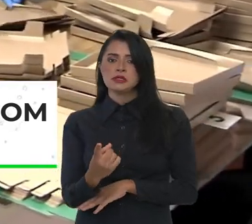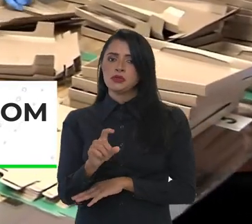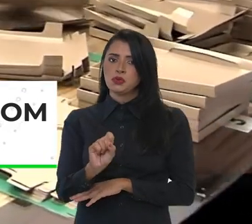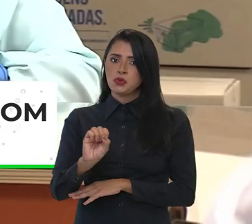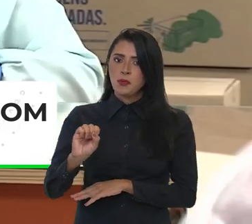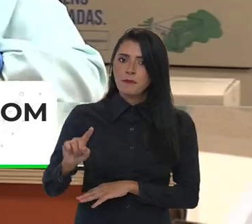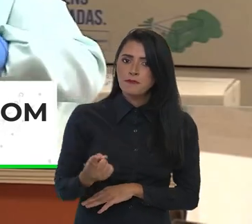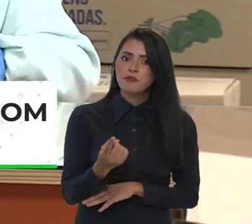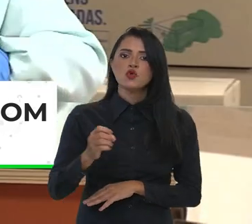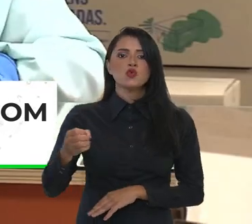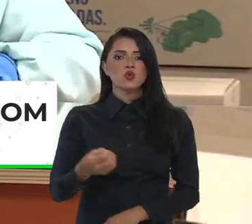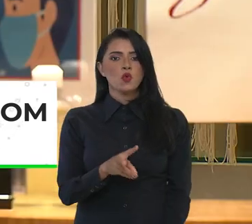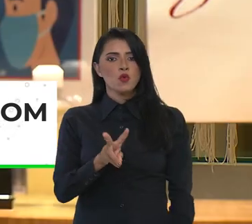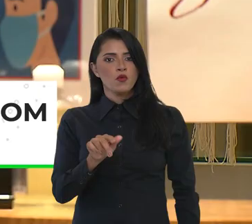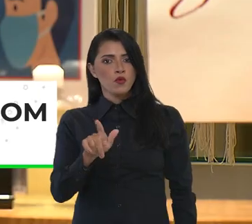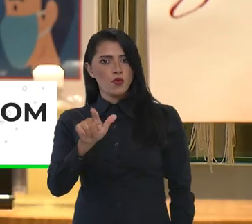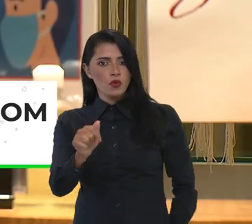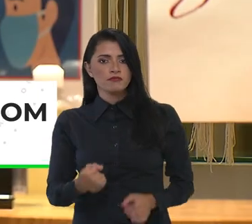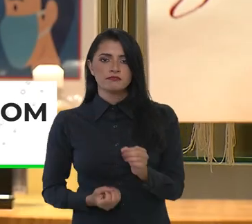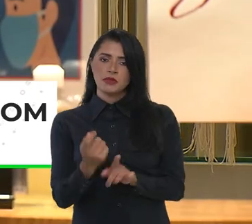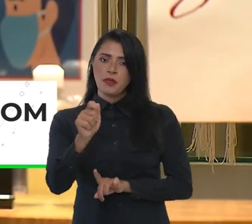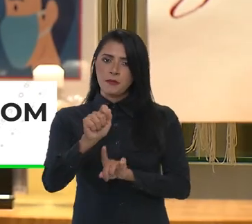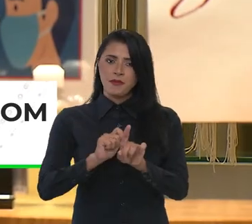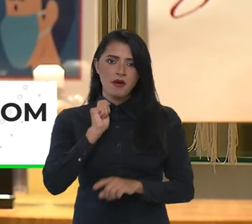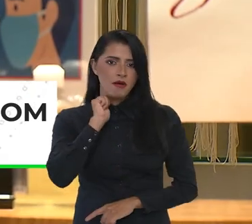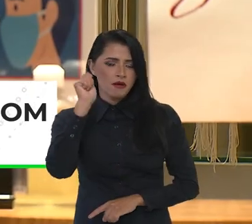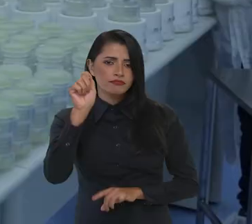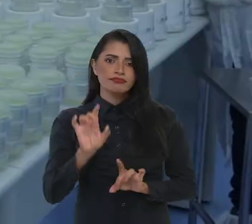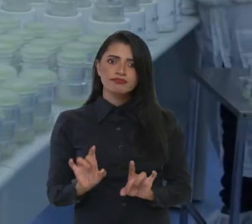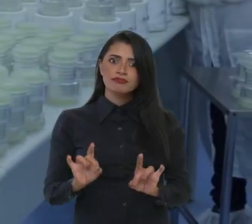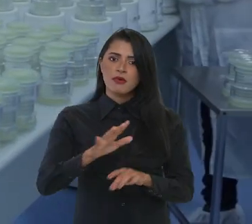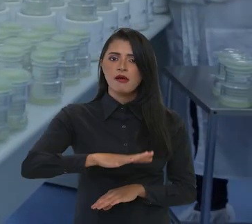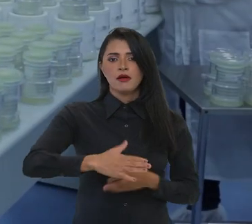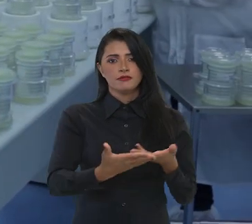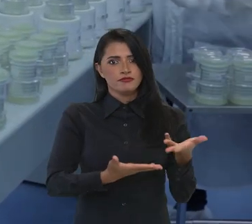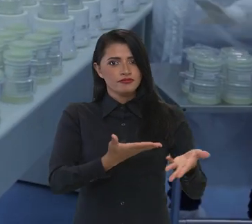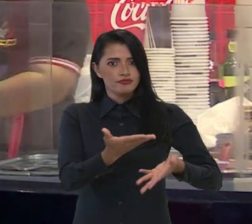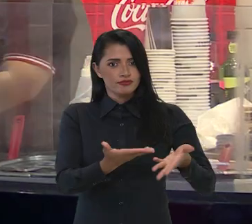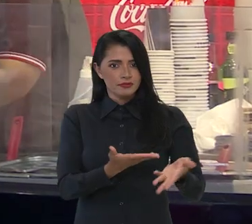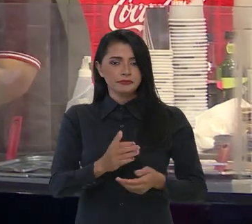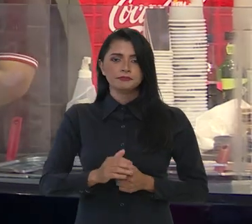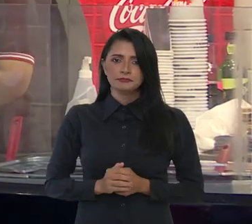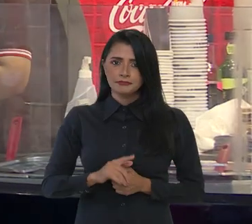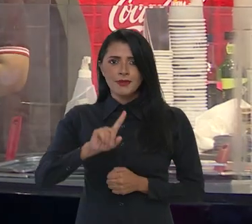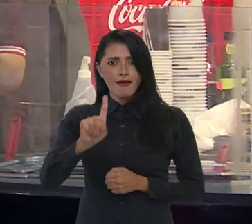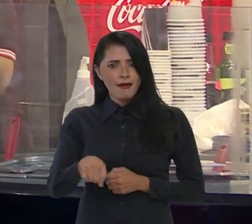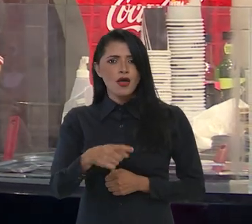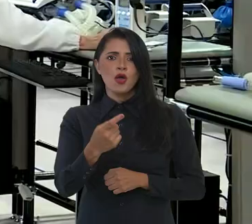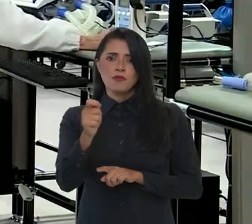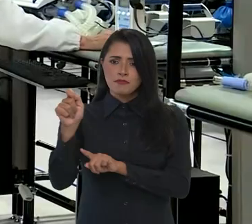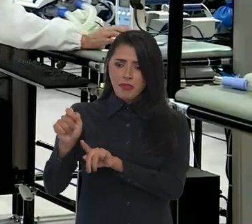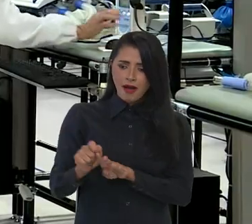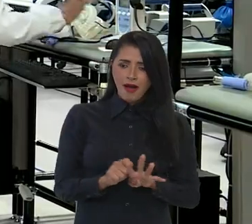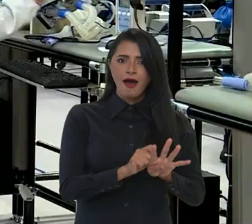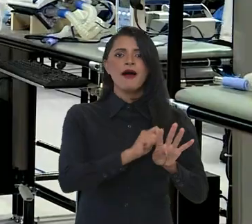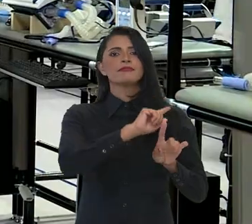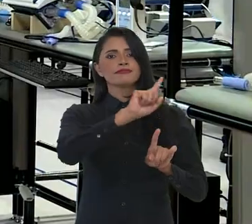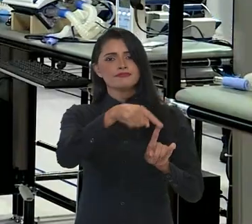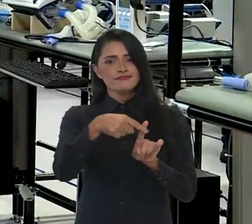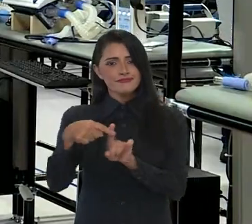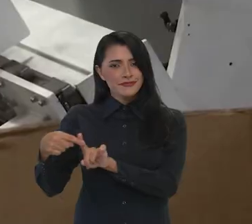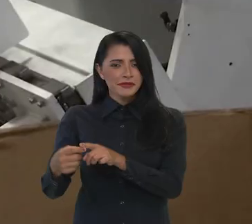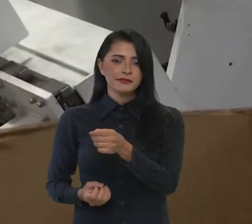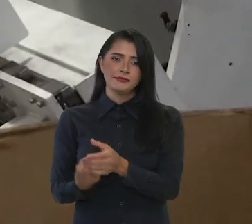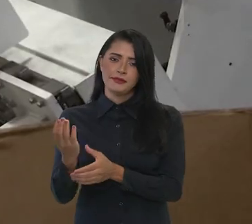180 mil novas vagas foram criadas em abril. O destaque foi o setor de serviços. É o quarto mês seguido